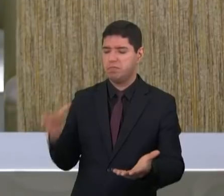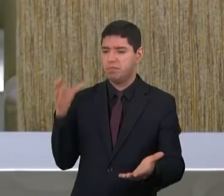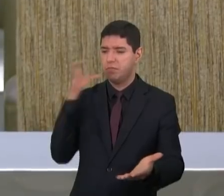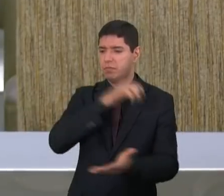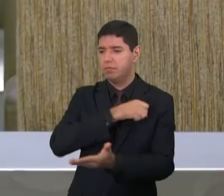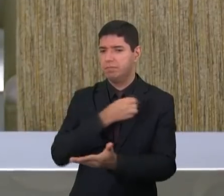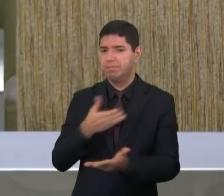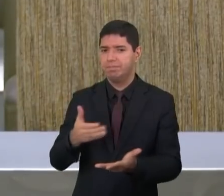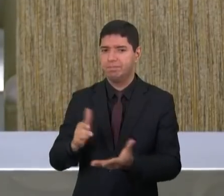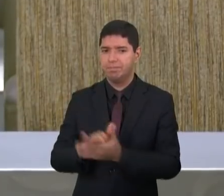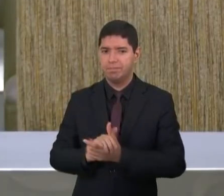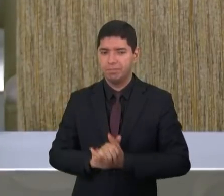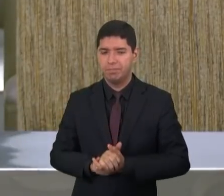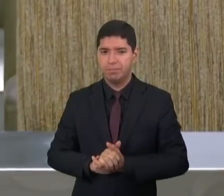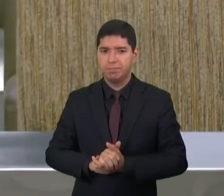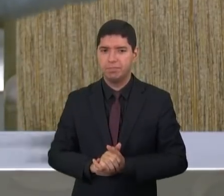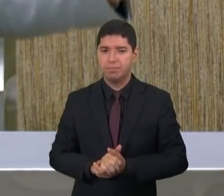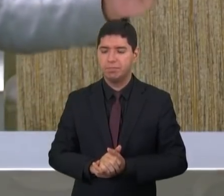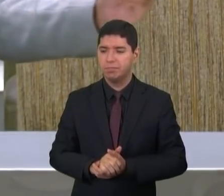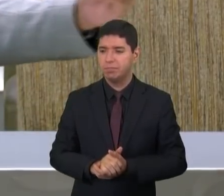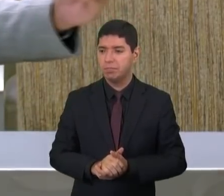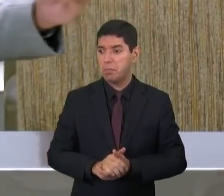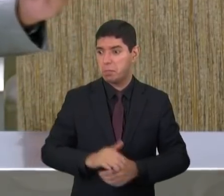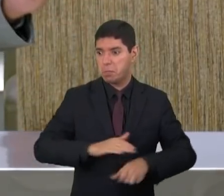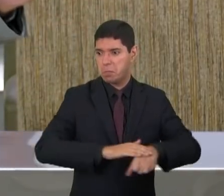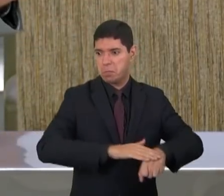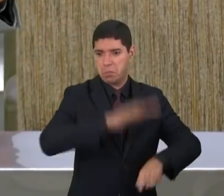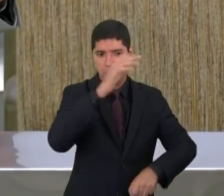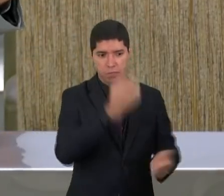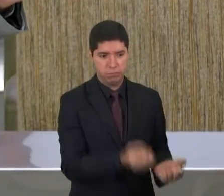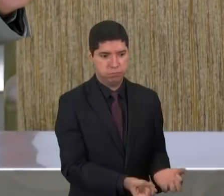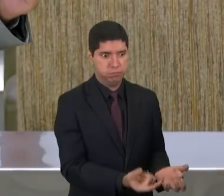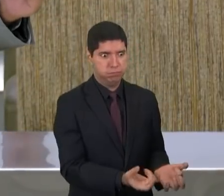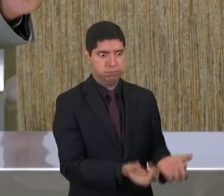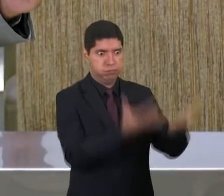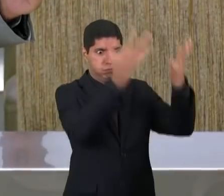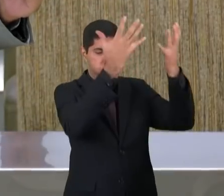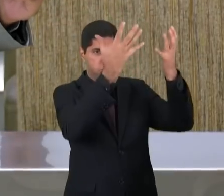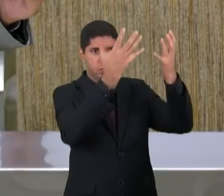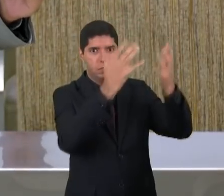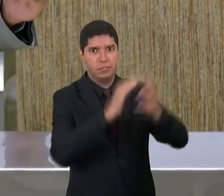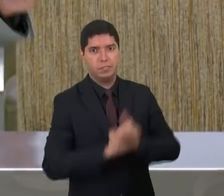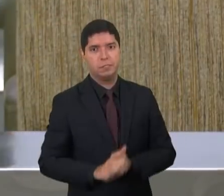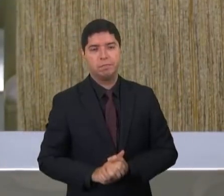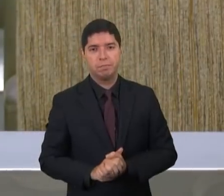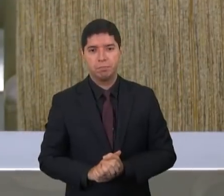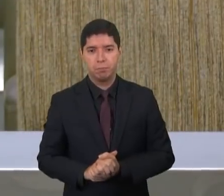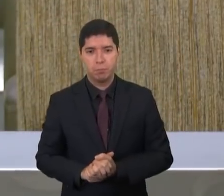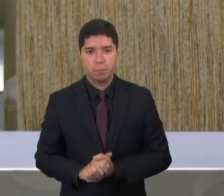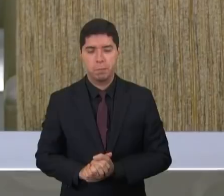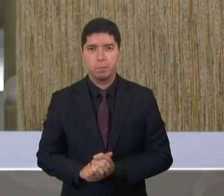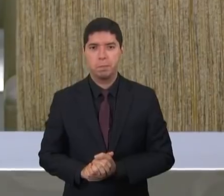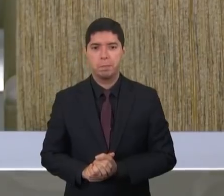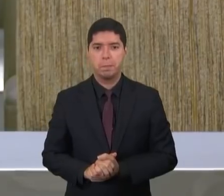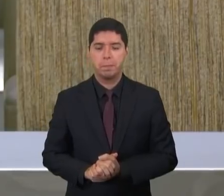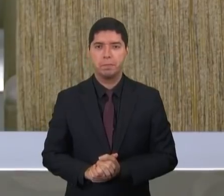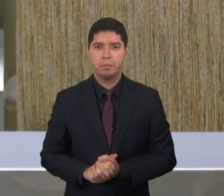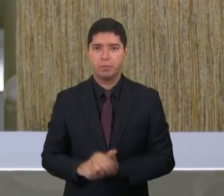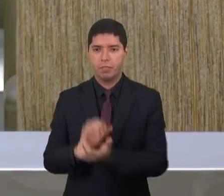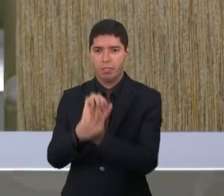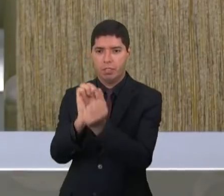rapidinho, aumenta 7 vezes mais. O texto original do decreto também não fala em